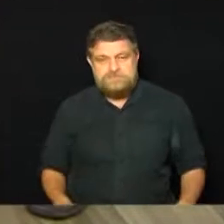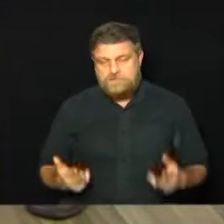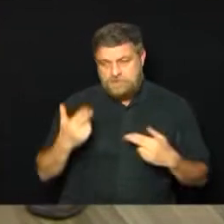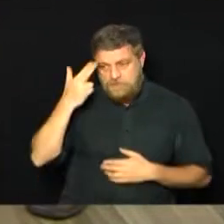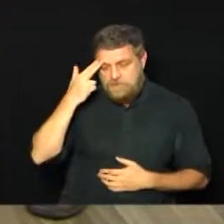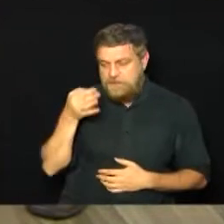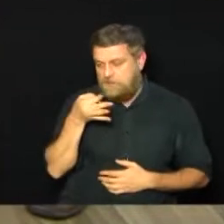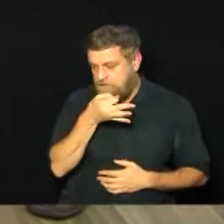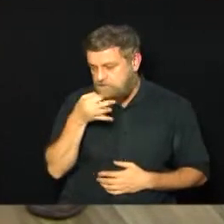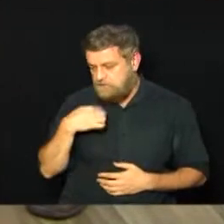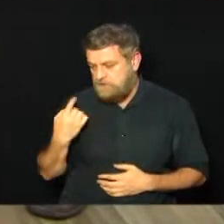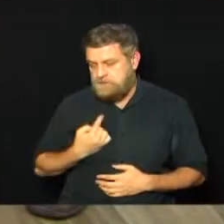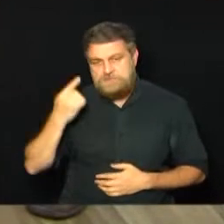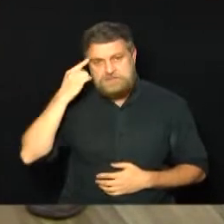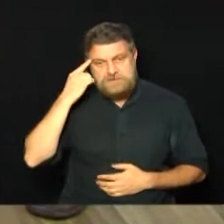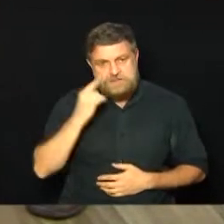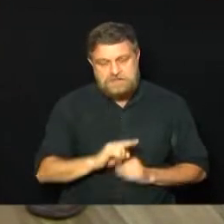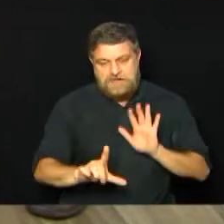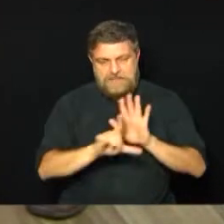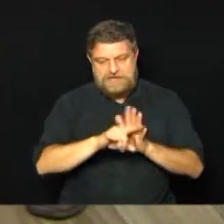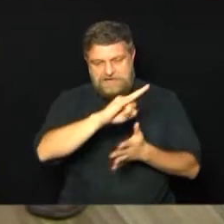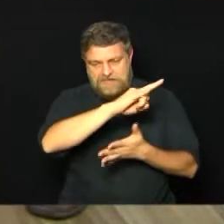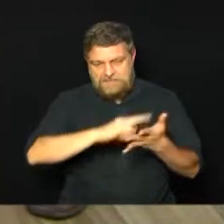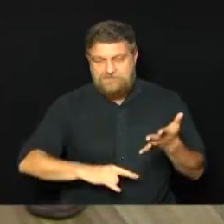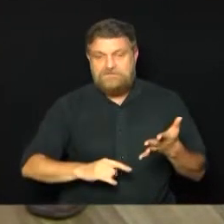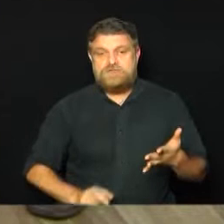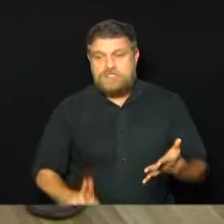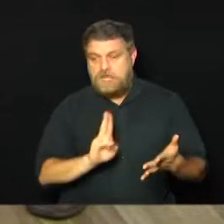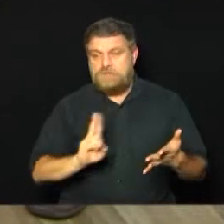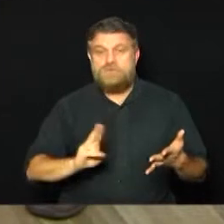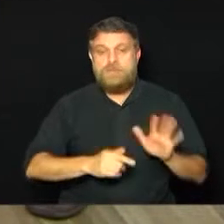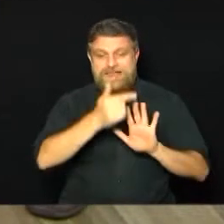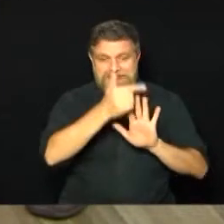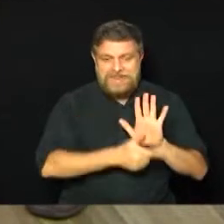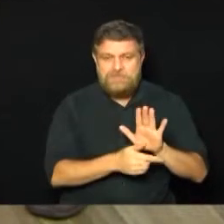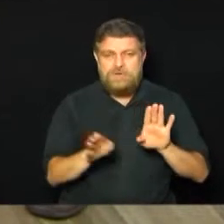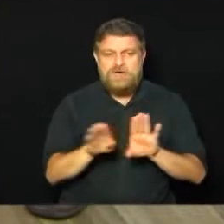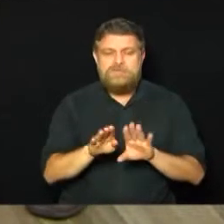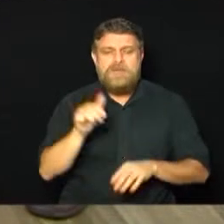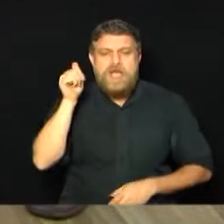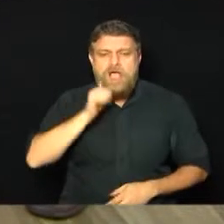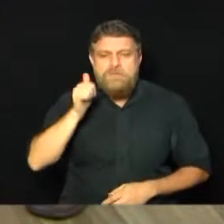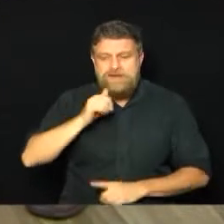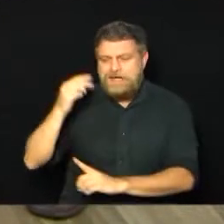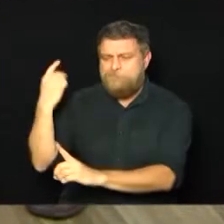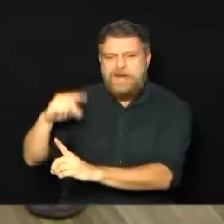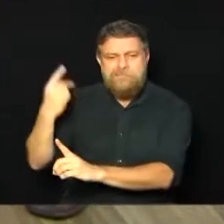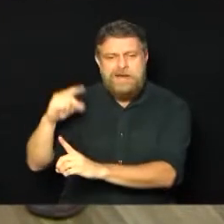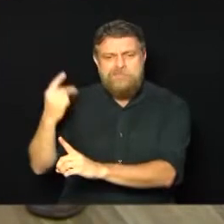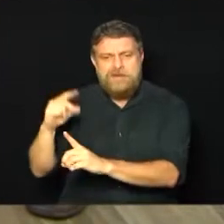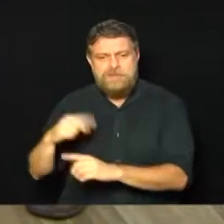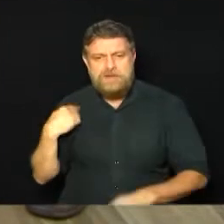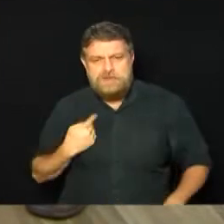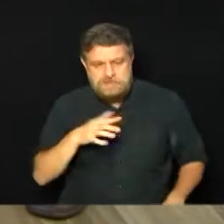disse, a gente está falando aí de lei de ficha limpa, falou aí também de agressão contra a mulher, acaba uma coisa estando ligada à outra. A gente melhora